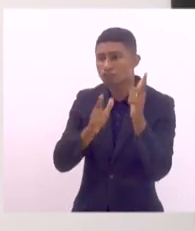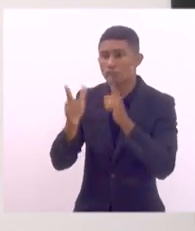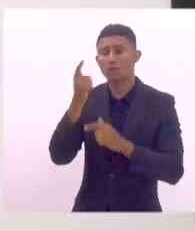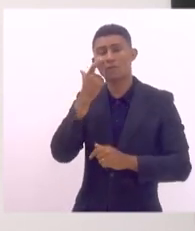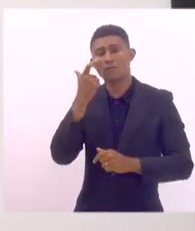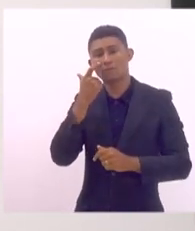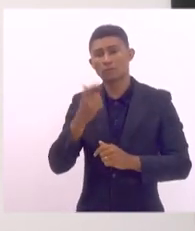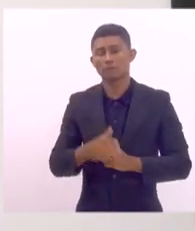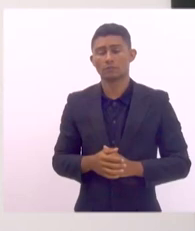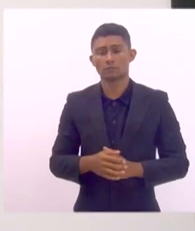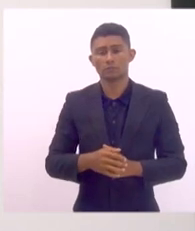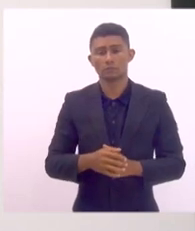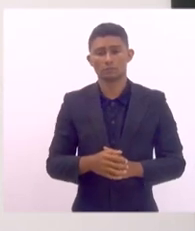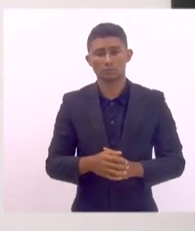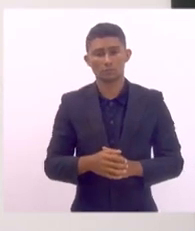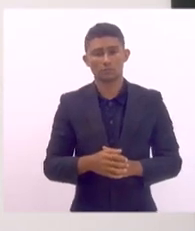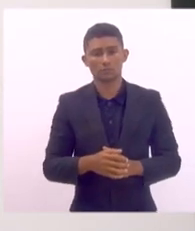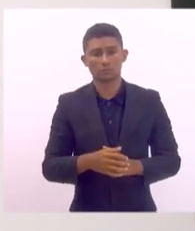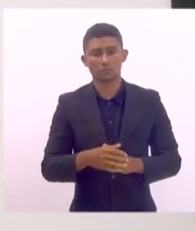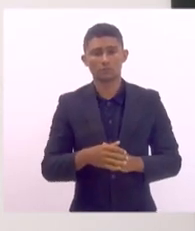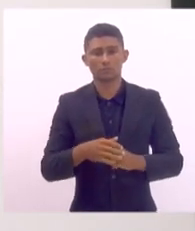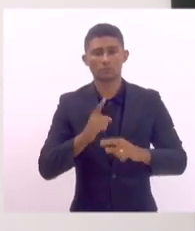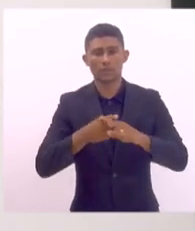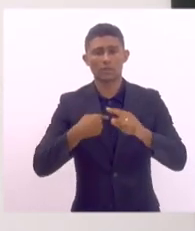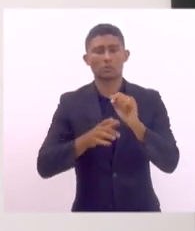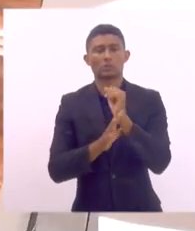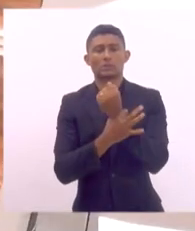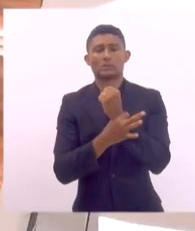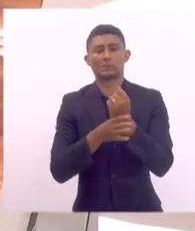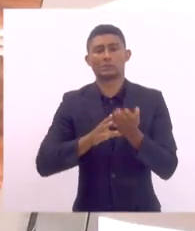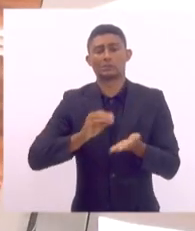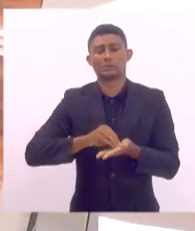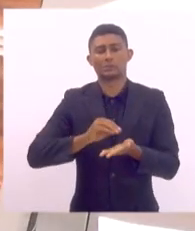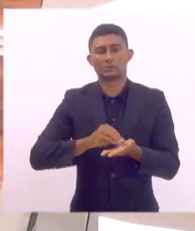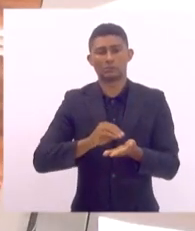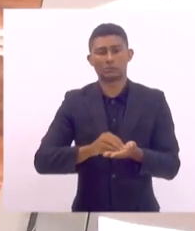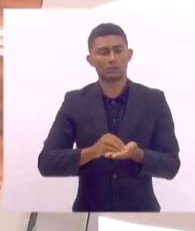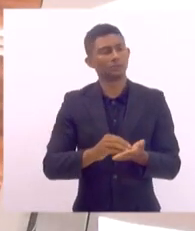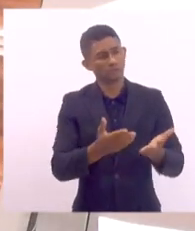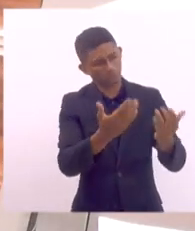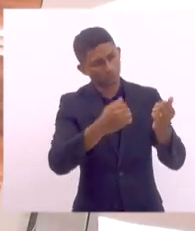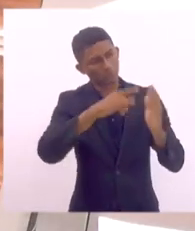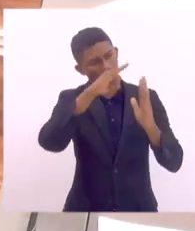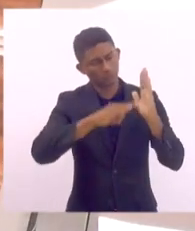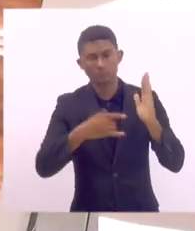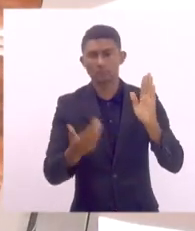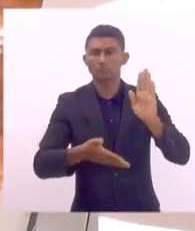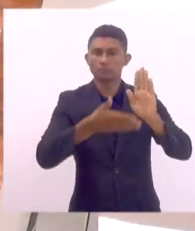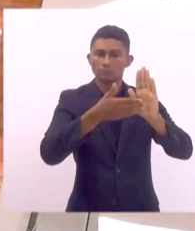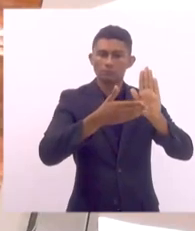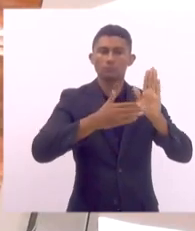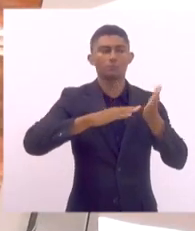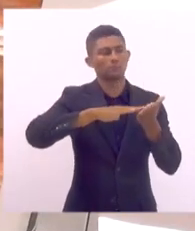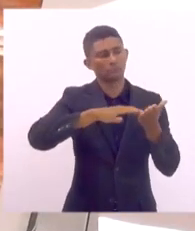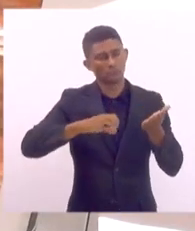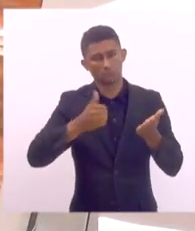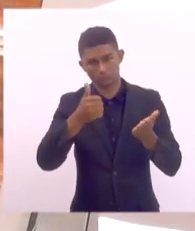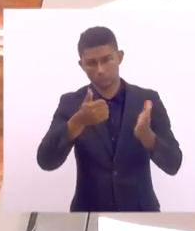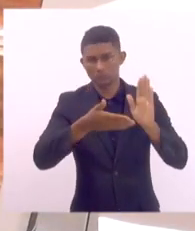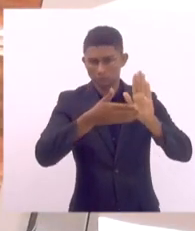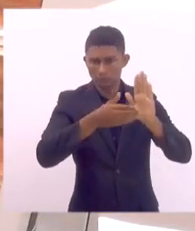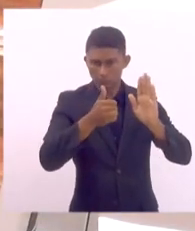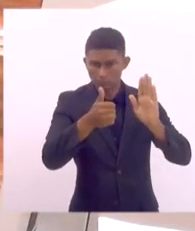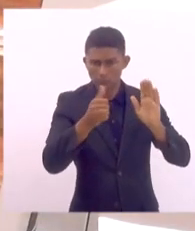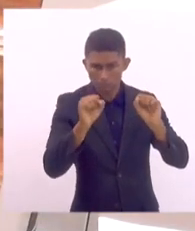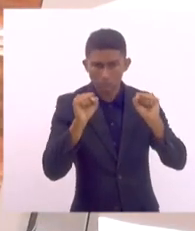estou seguro que quero, porque até eu não estou seguro. Vou dar o ofício aí. Então, esse sai de pauta, pode ser, Luiz? Se puder, Luiz, não, eu me comprometo